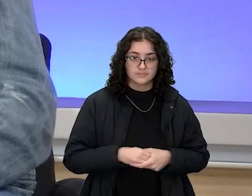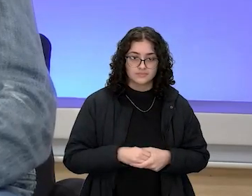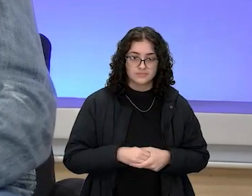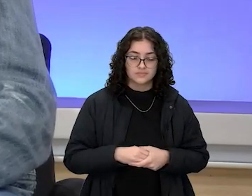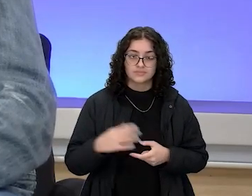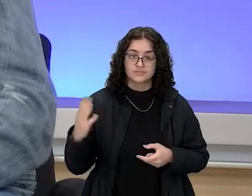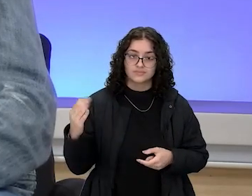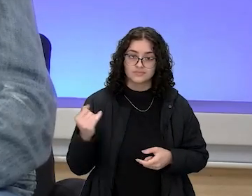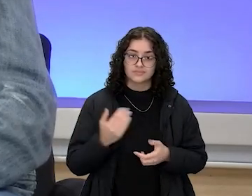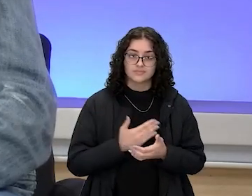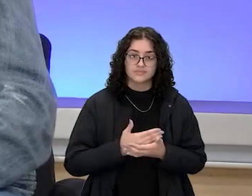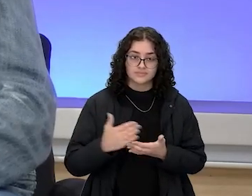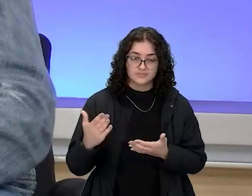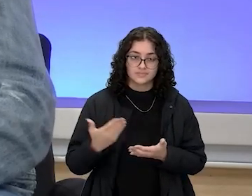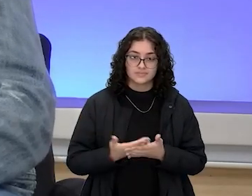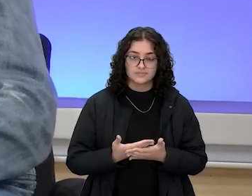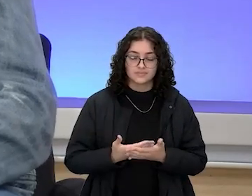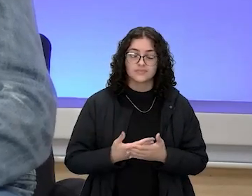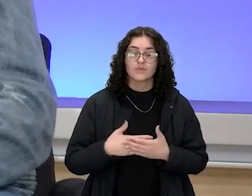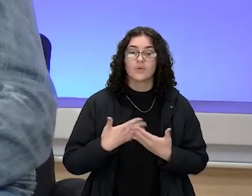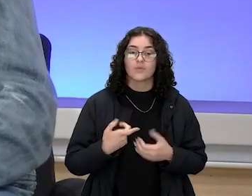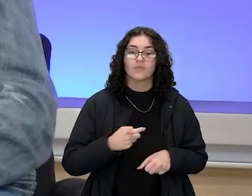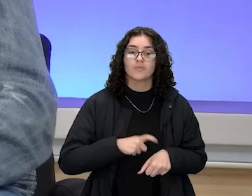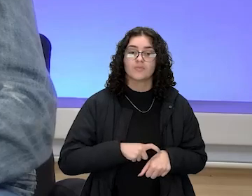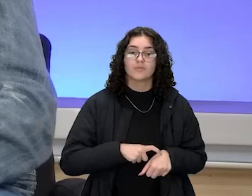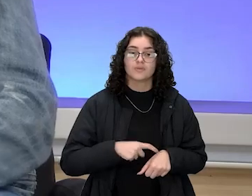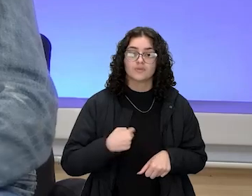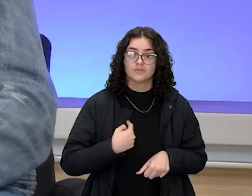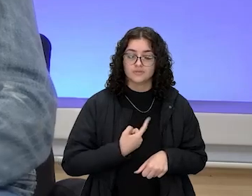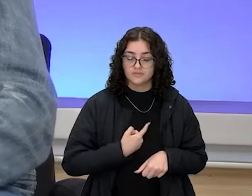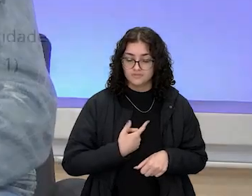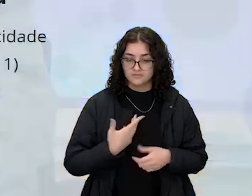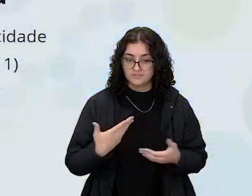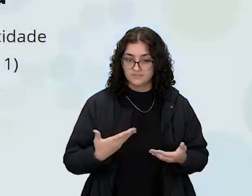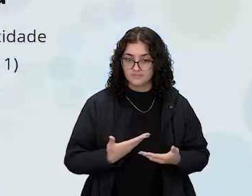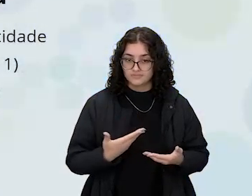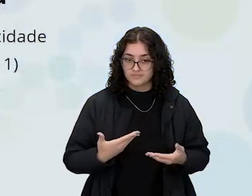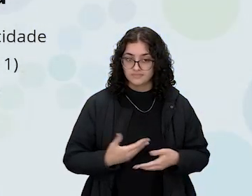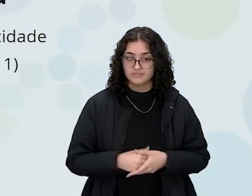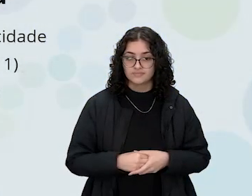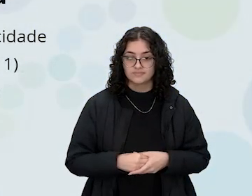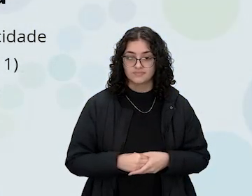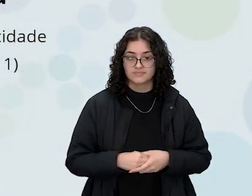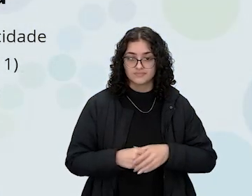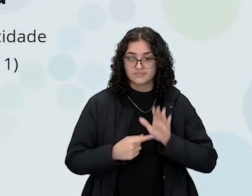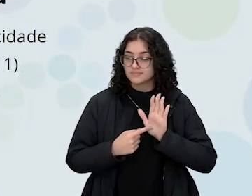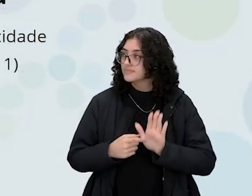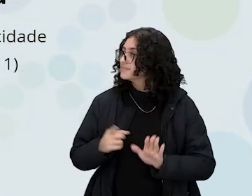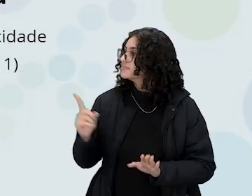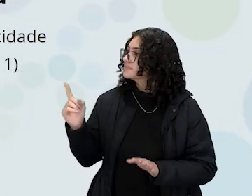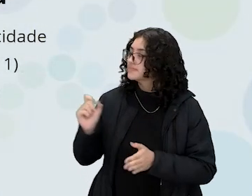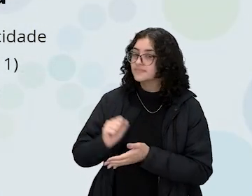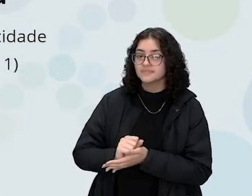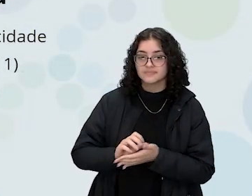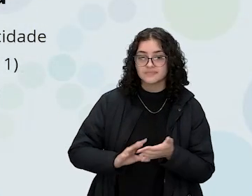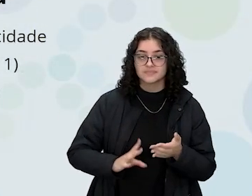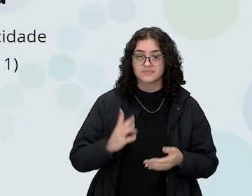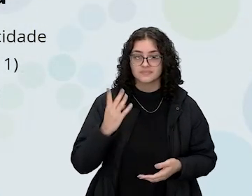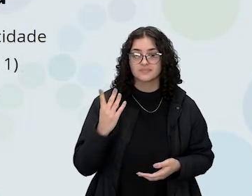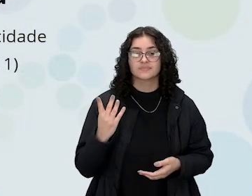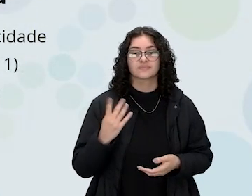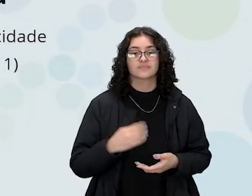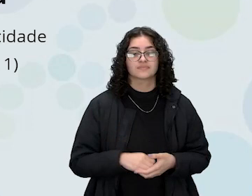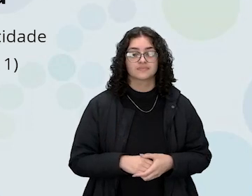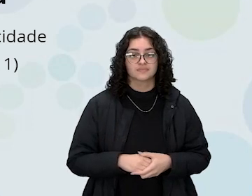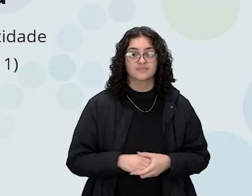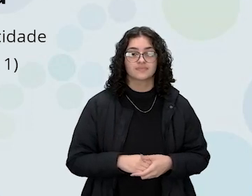vamos começar a nossa aula. Qual é o momento que nós estamos? Qual é o título da nossa aula aí aparecendo para vocês? Atividade 4. A gente